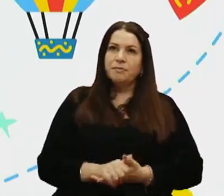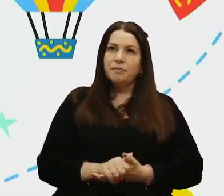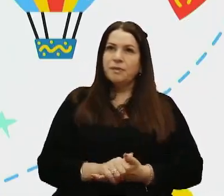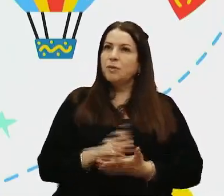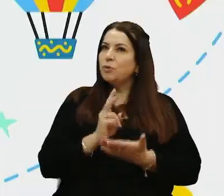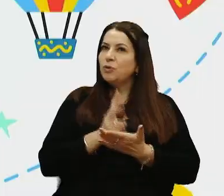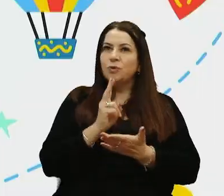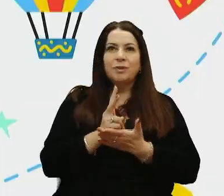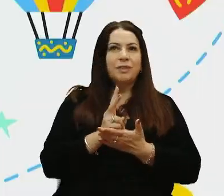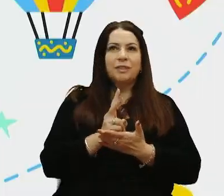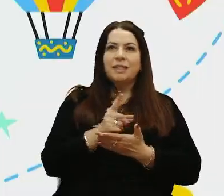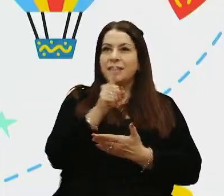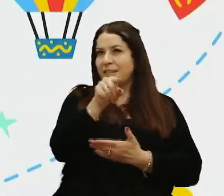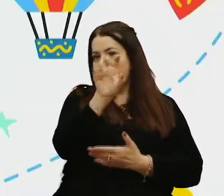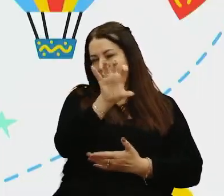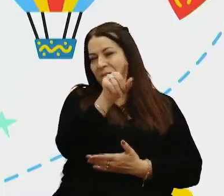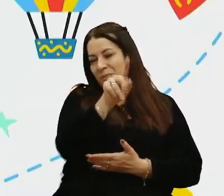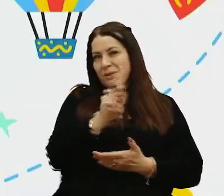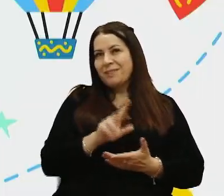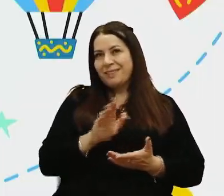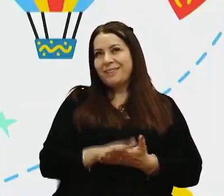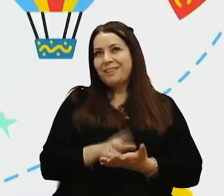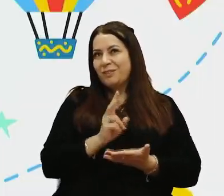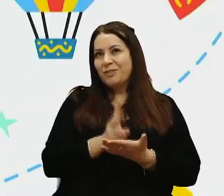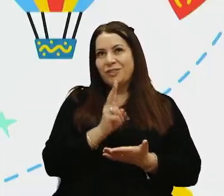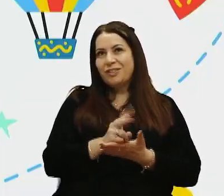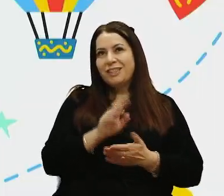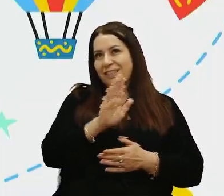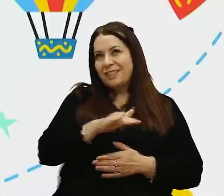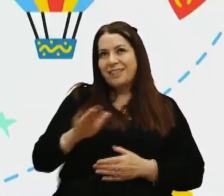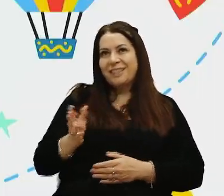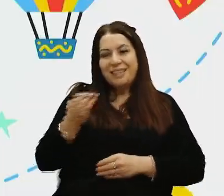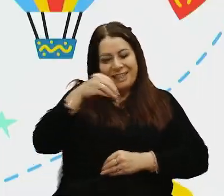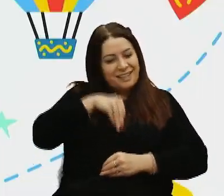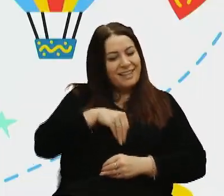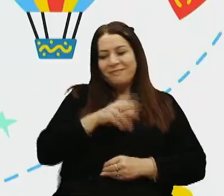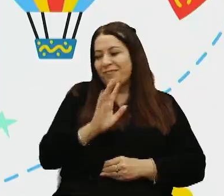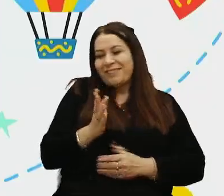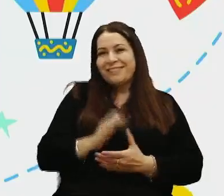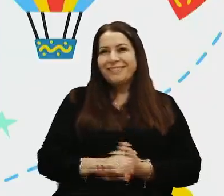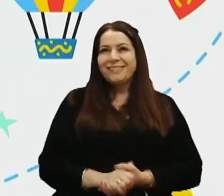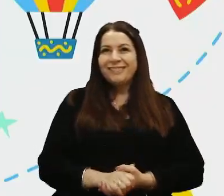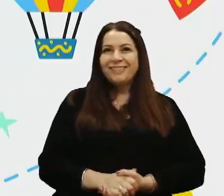continua sempre sendo essa pessoinha que continua sendo a criança que sempre foi.